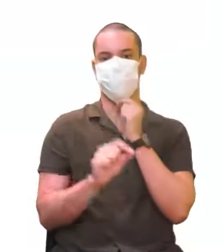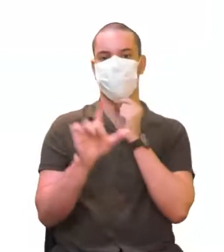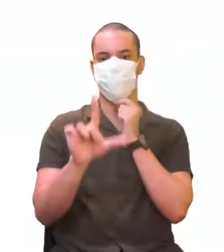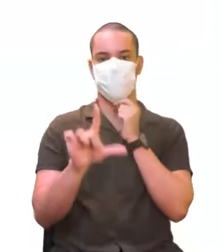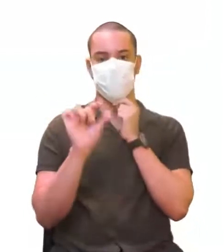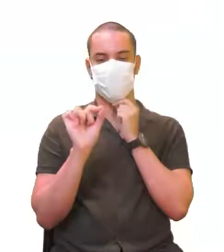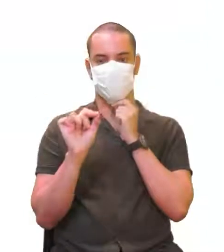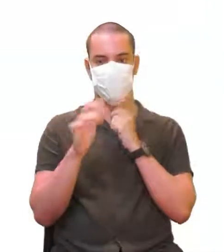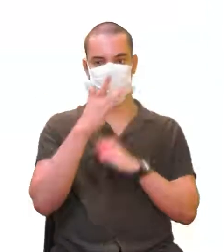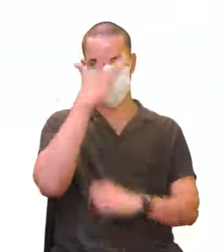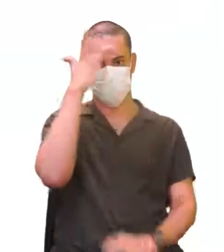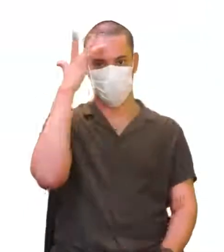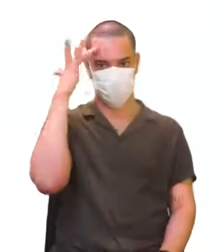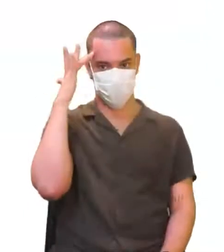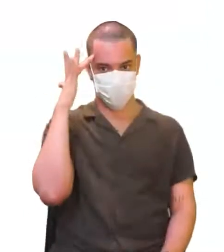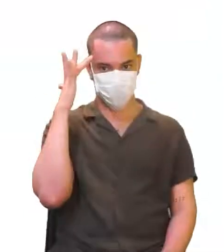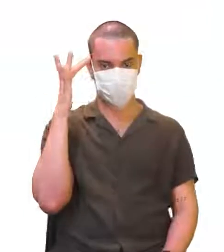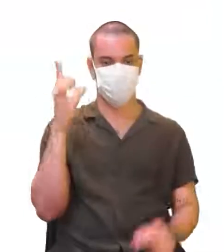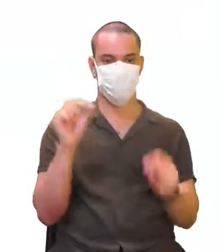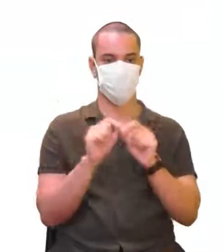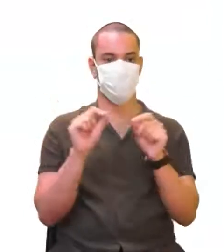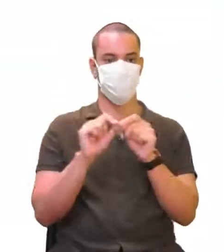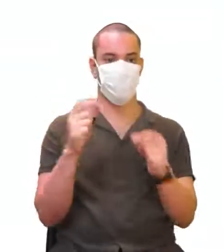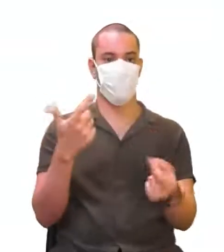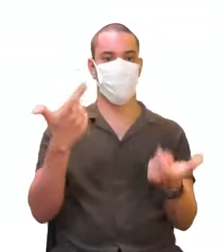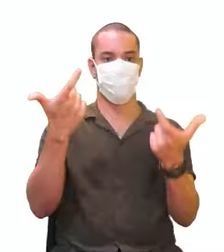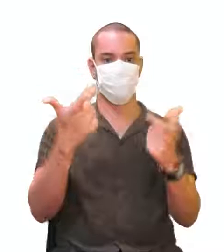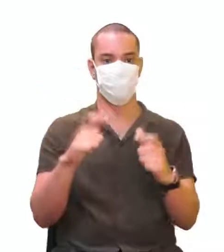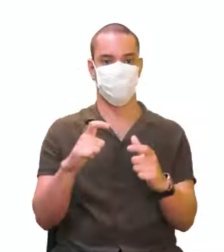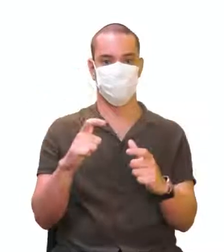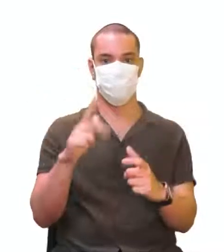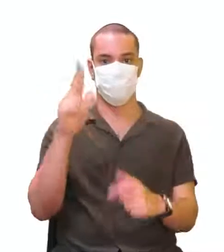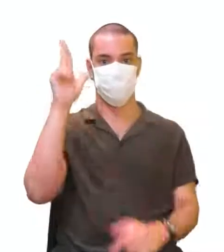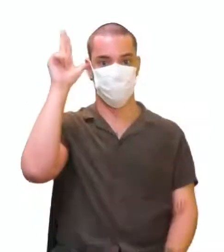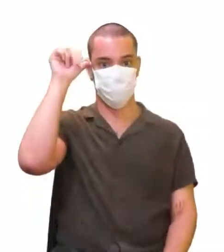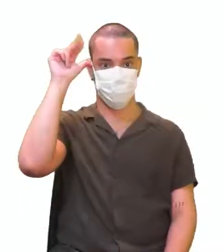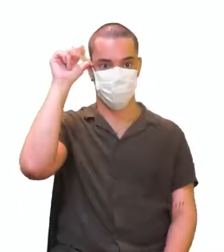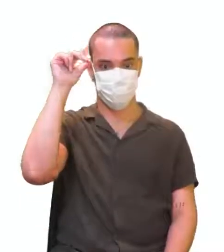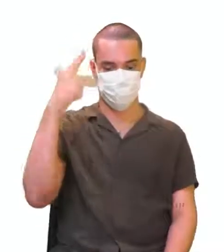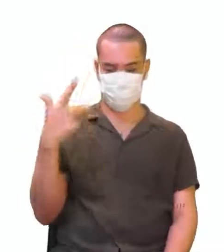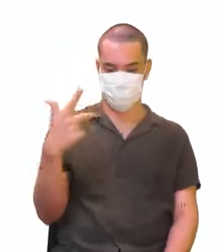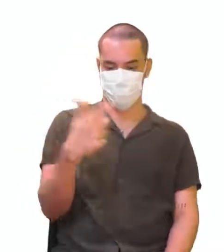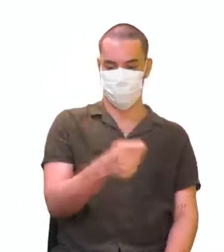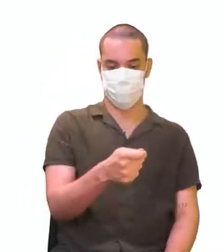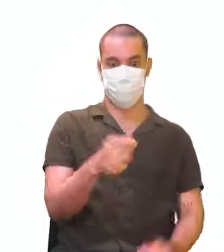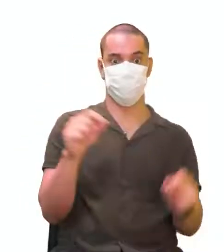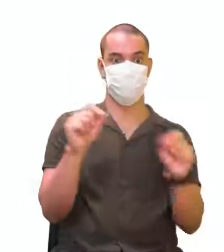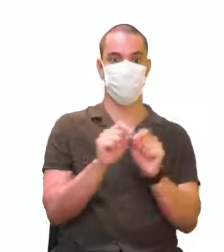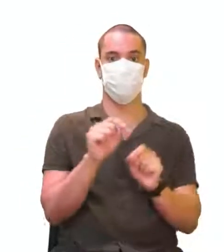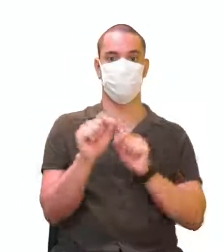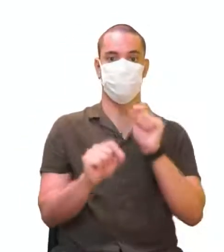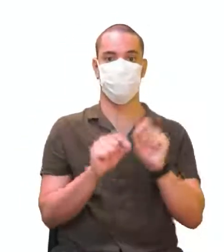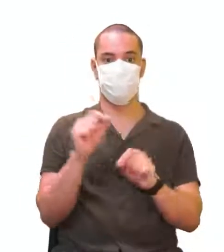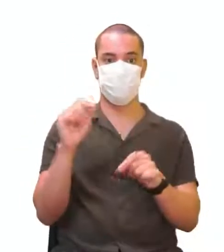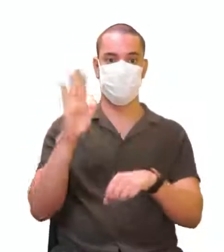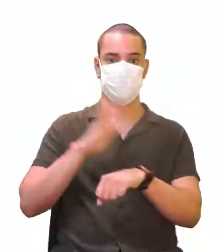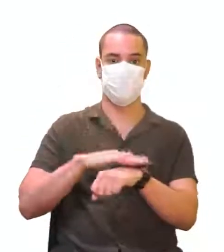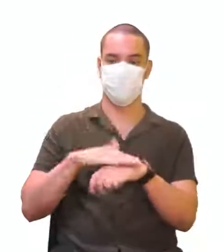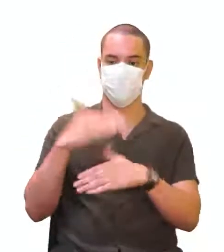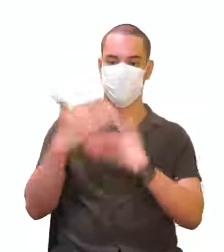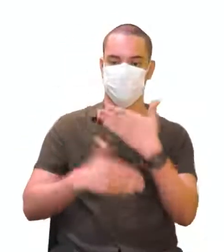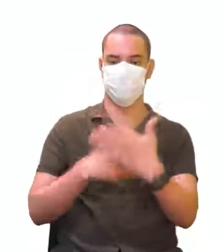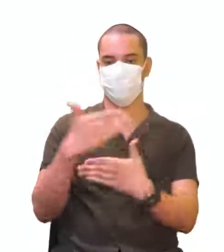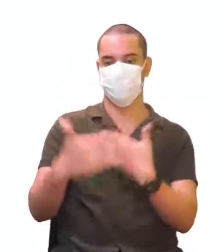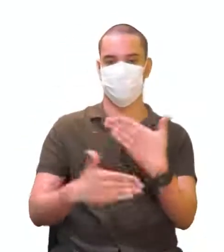esse indivíduo, pegou o sangue dele, injetou num coelho inicialmente e ele viu que depois de algum tempo